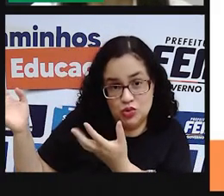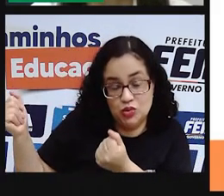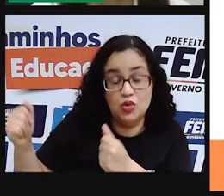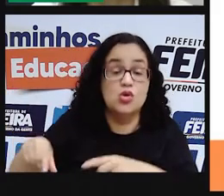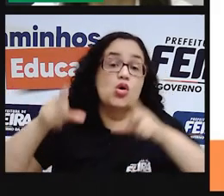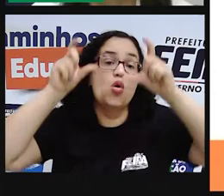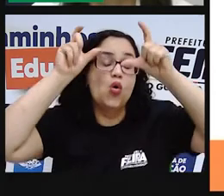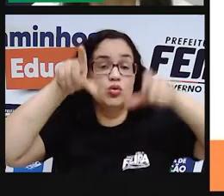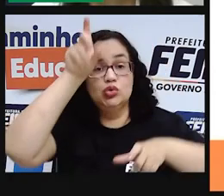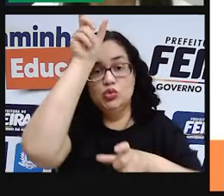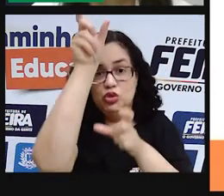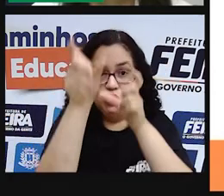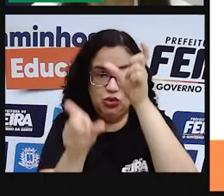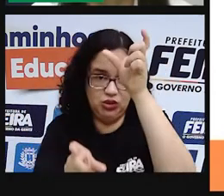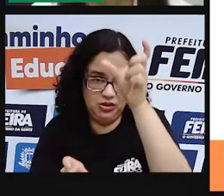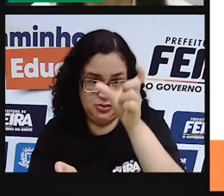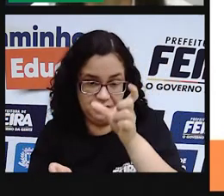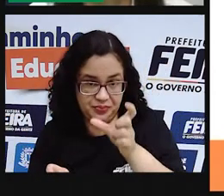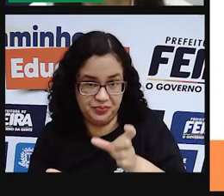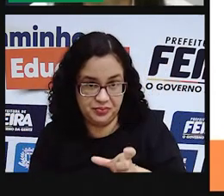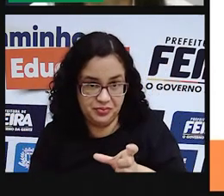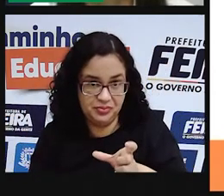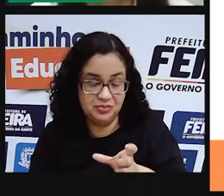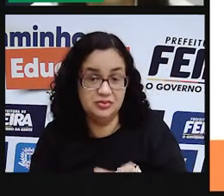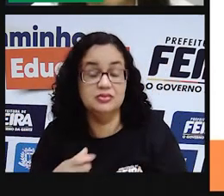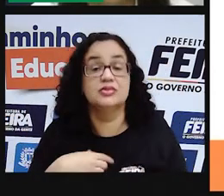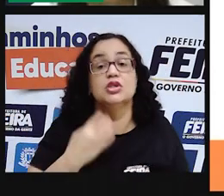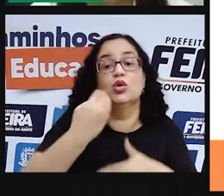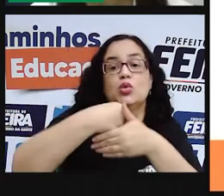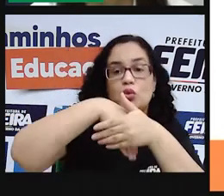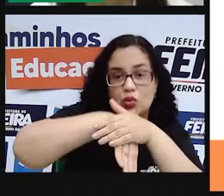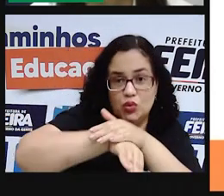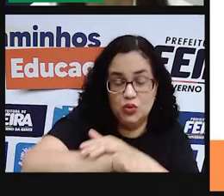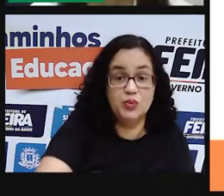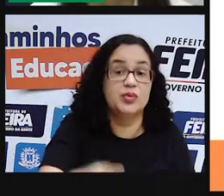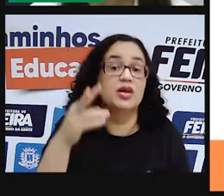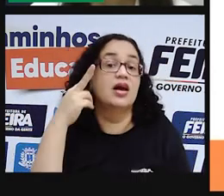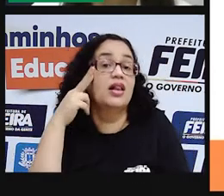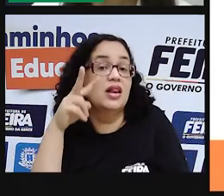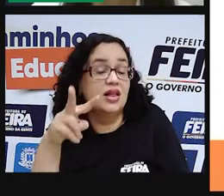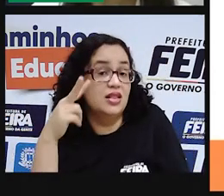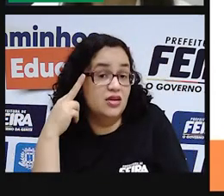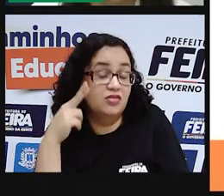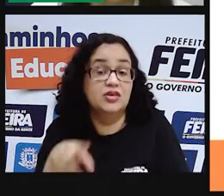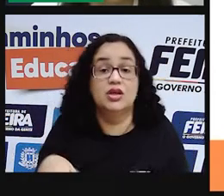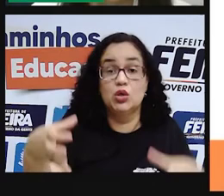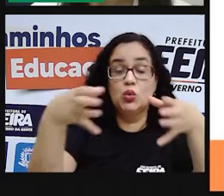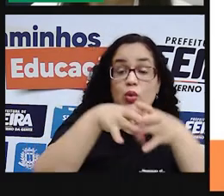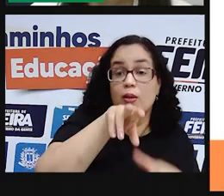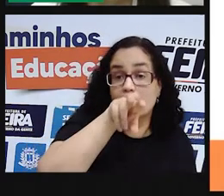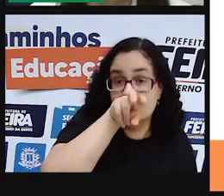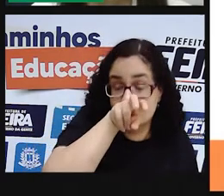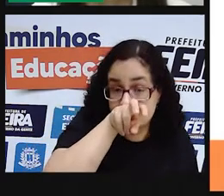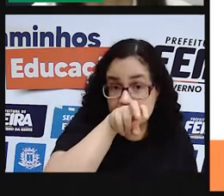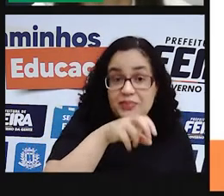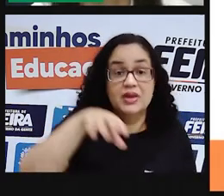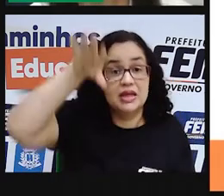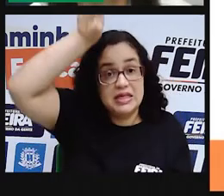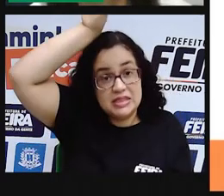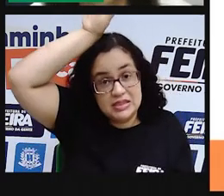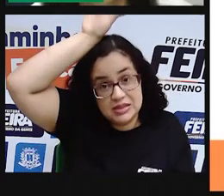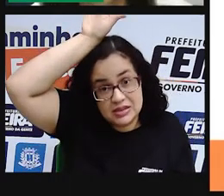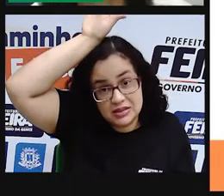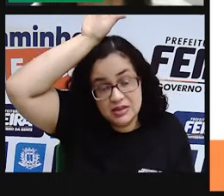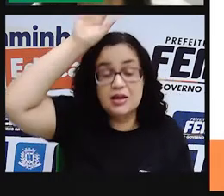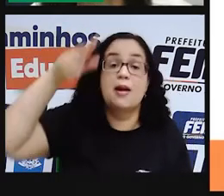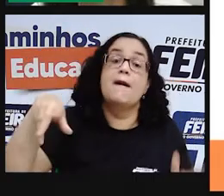onde os personagens aí que a gente está acostumado a ver aí na Turma da Mônica, Cascão, Cebolinha,